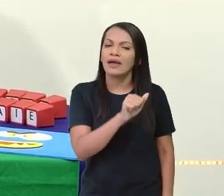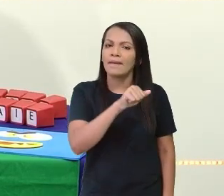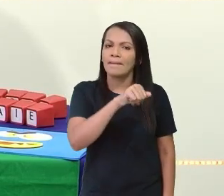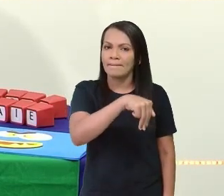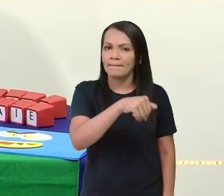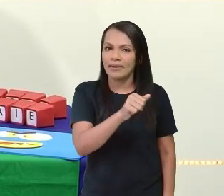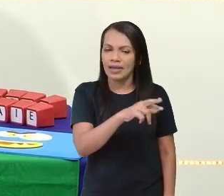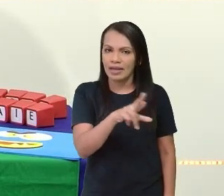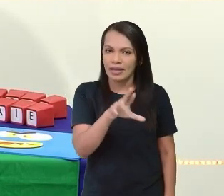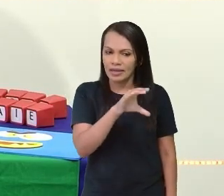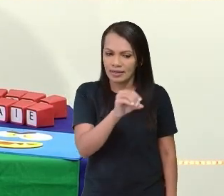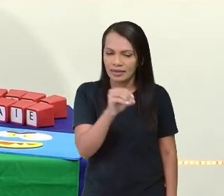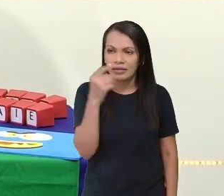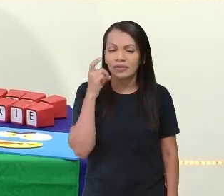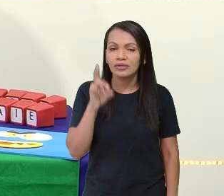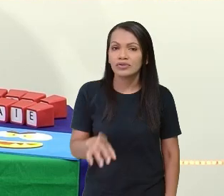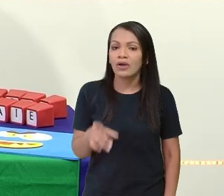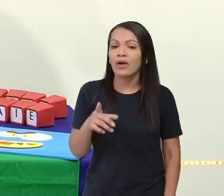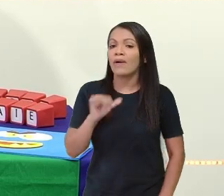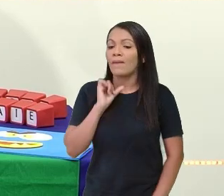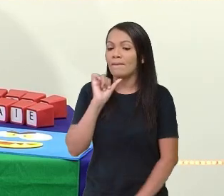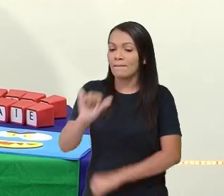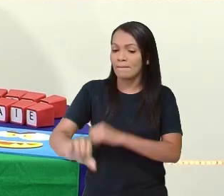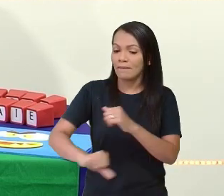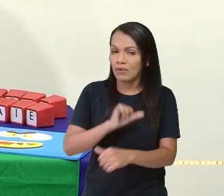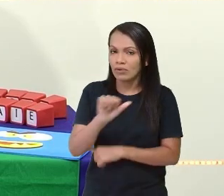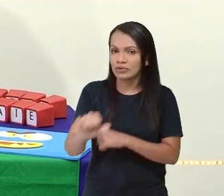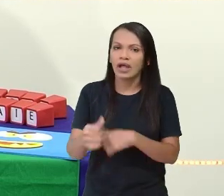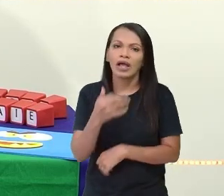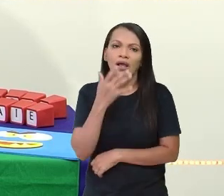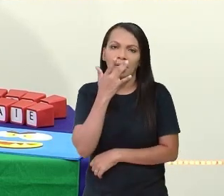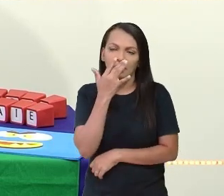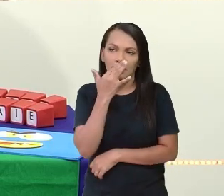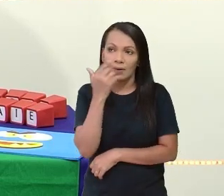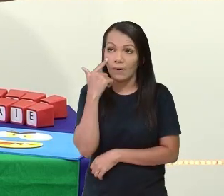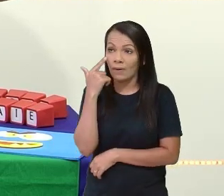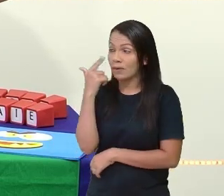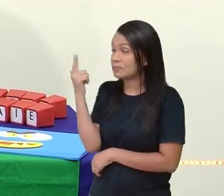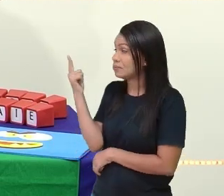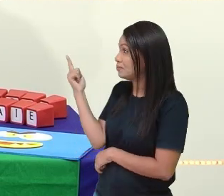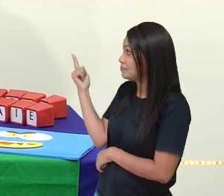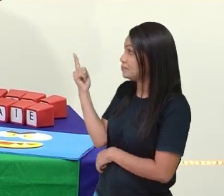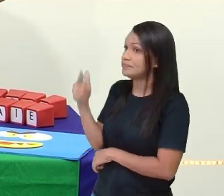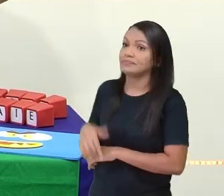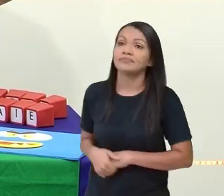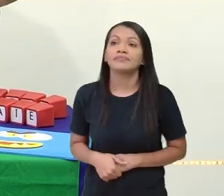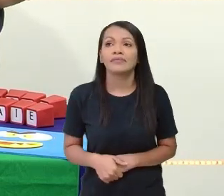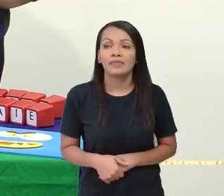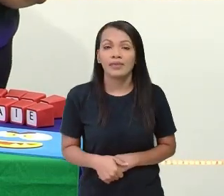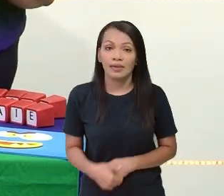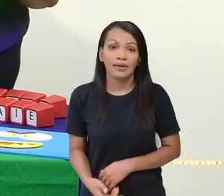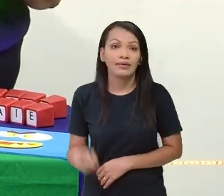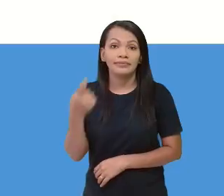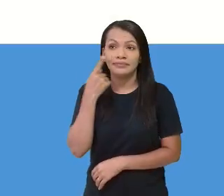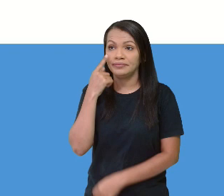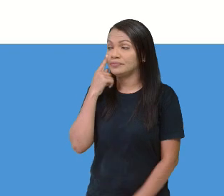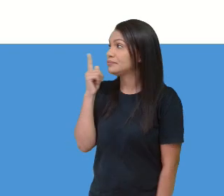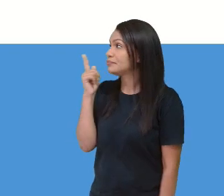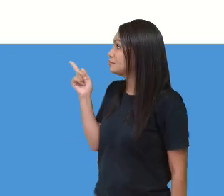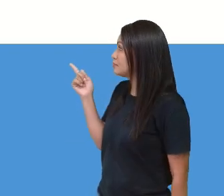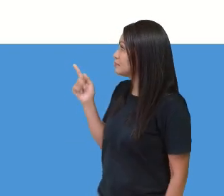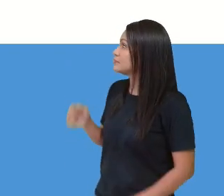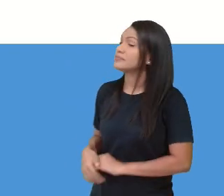aí. E só muda as cores, só inverte as cores, não foi isso? Isso. A professora Josi mostrou bem isso. Olha aí a bandeira